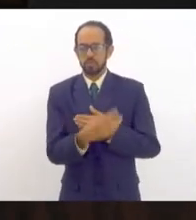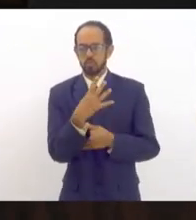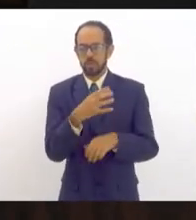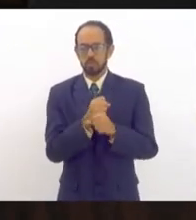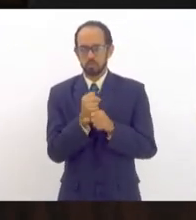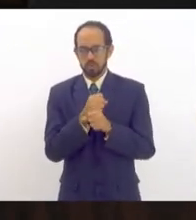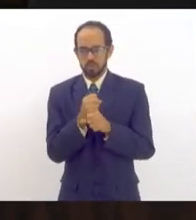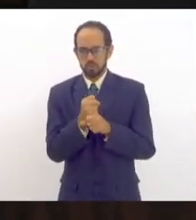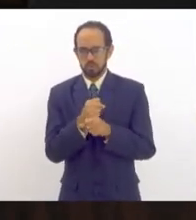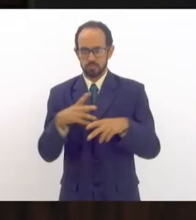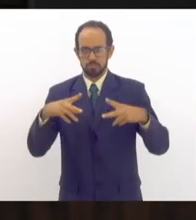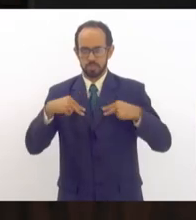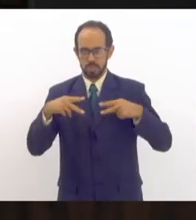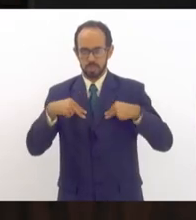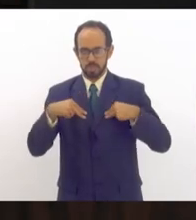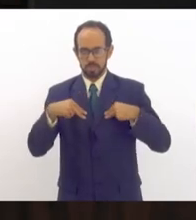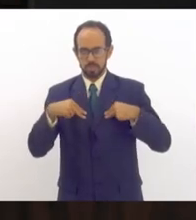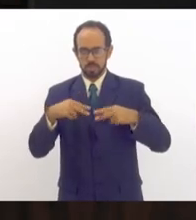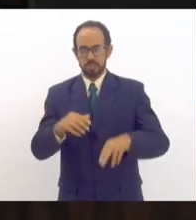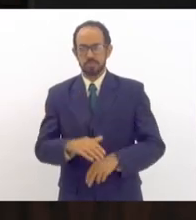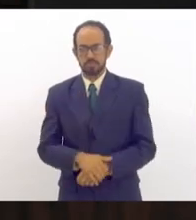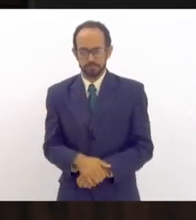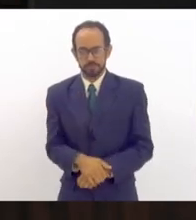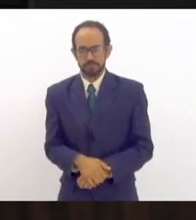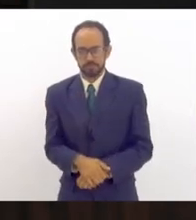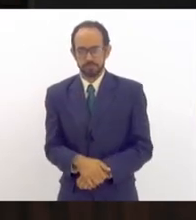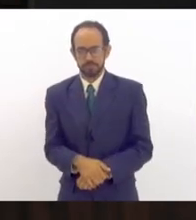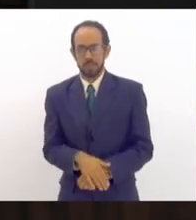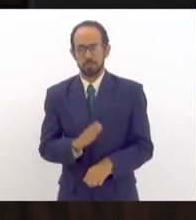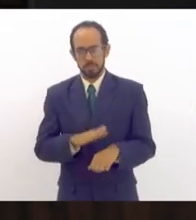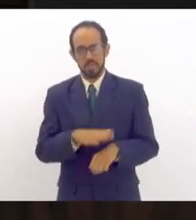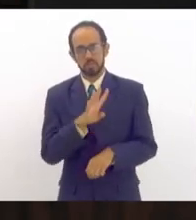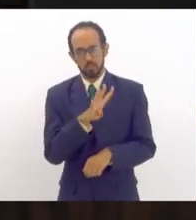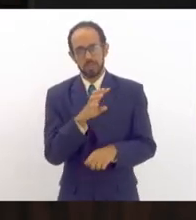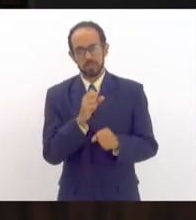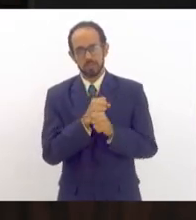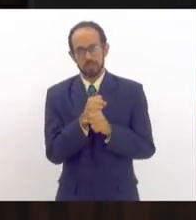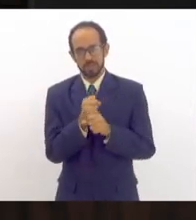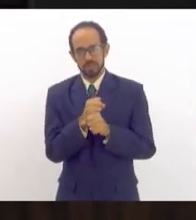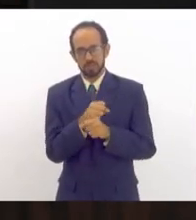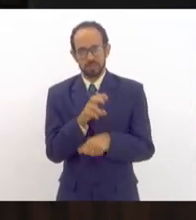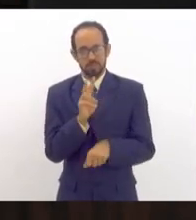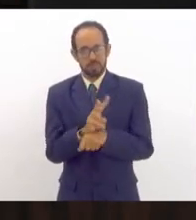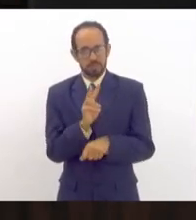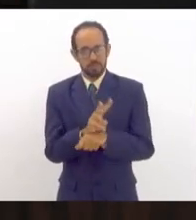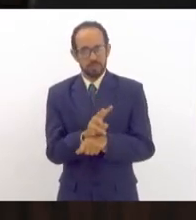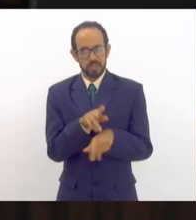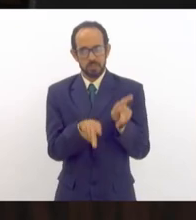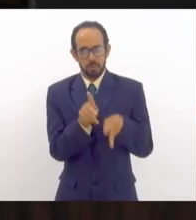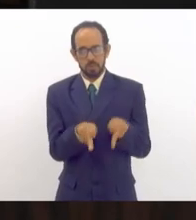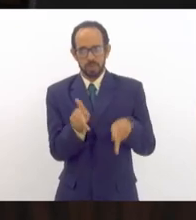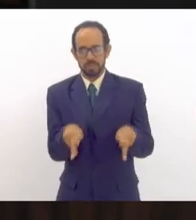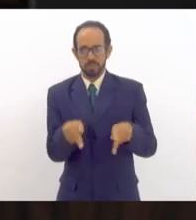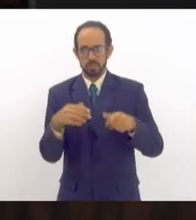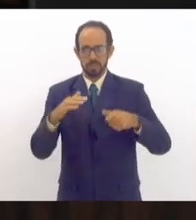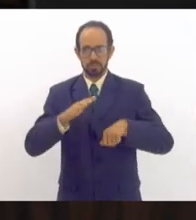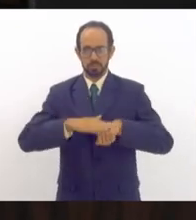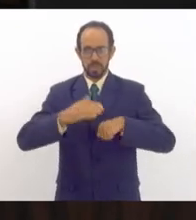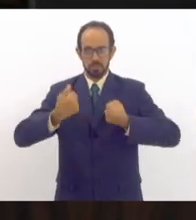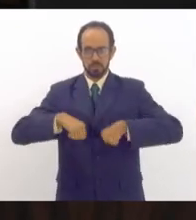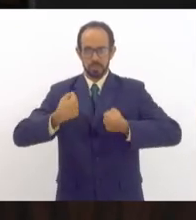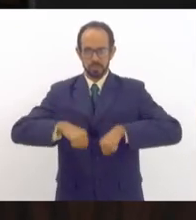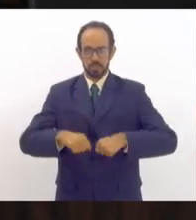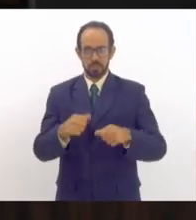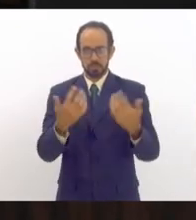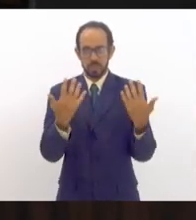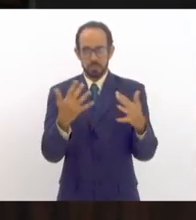merecida tá esse mais quatro anos para você aqui para defender essa população que mais precisa Parabéns aí